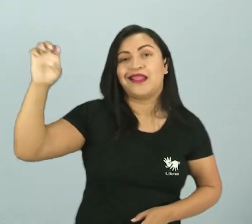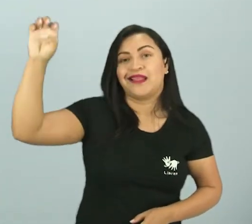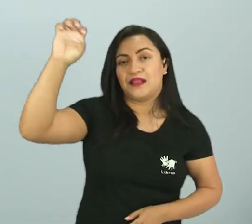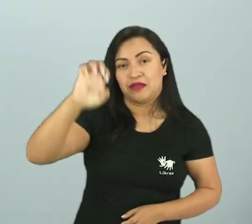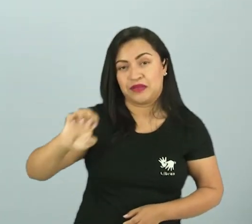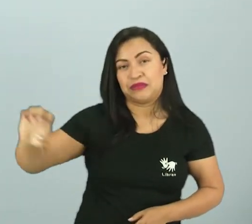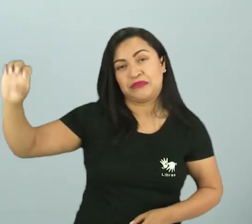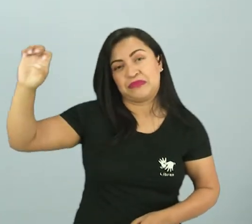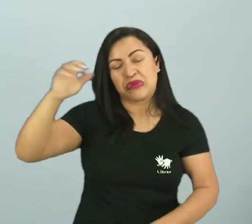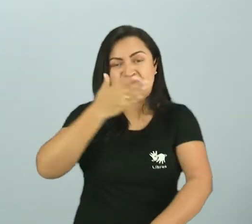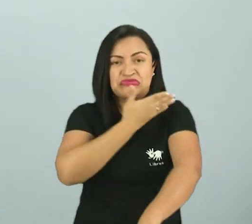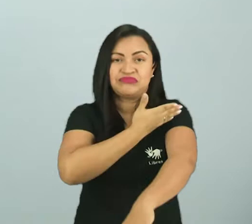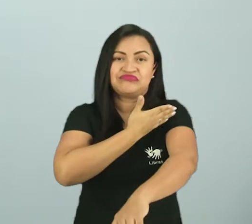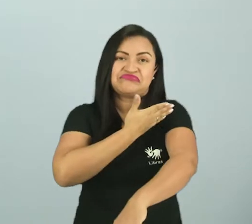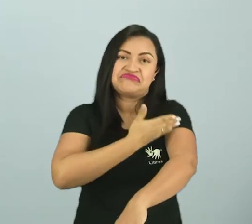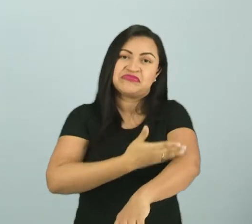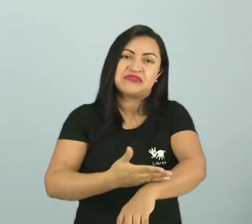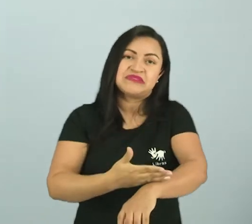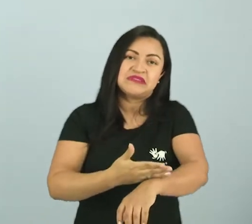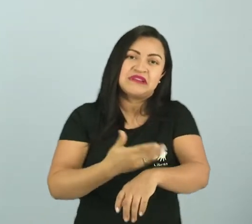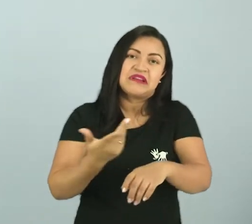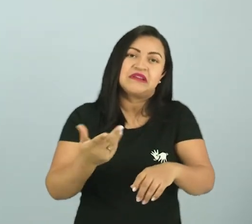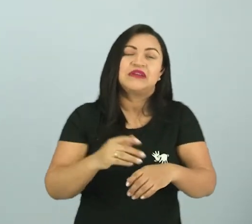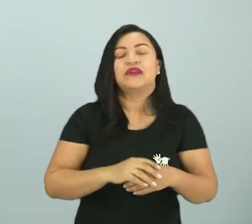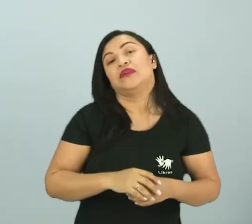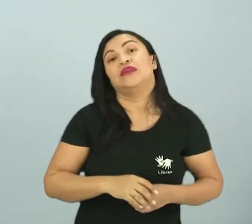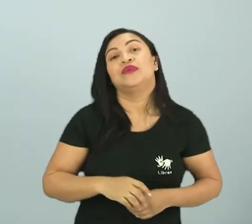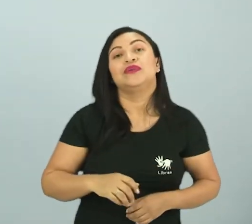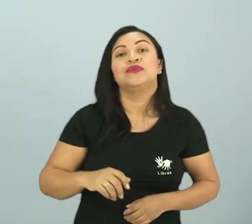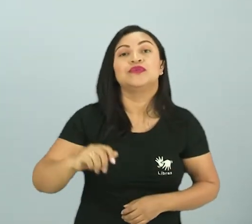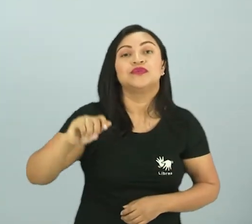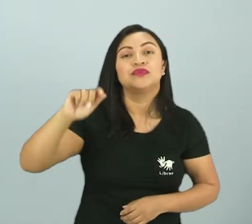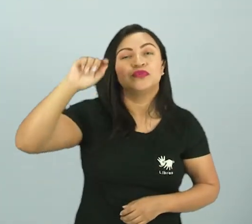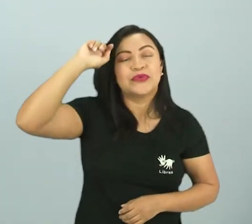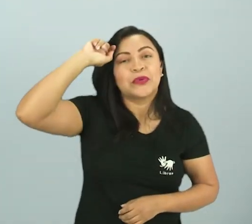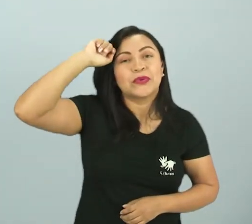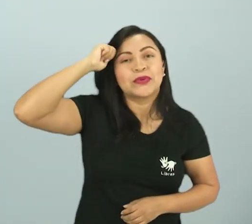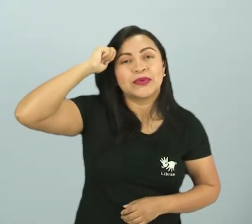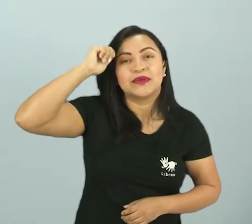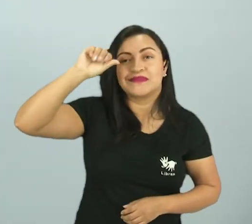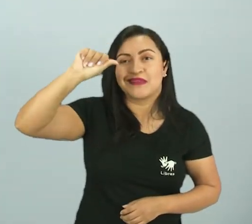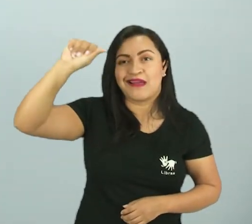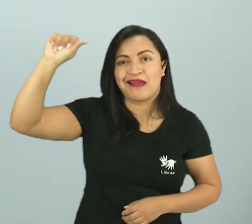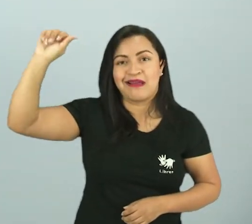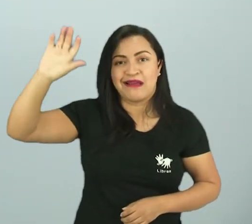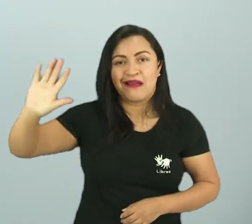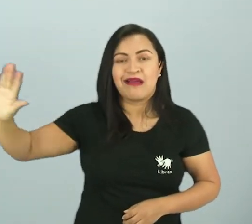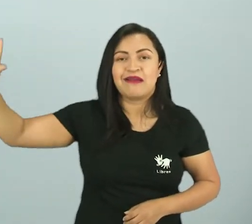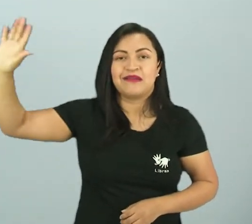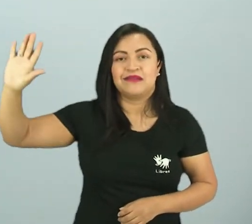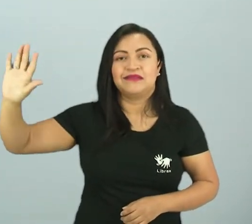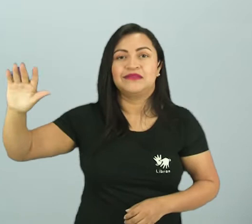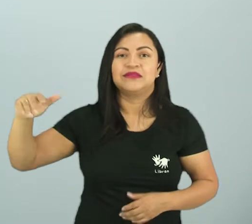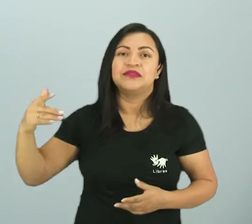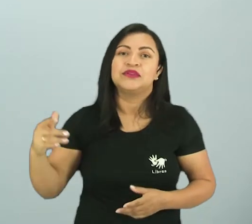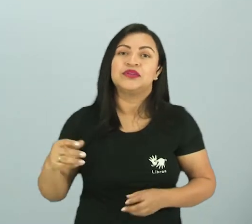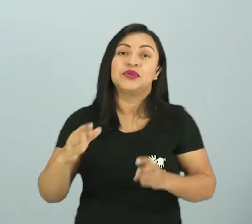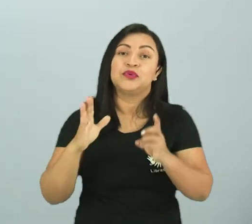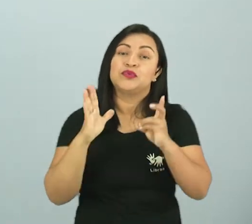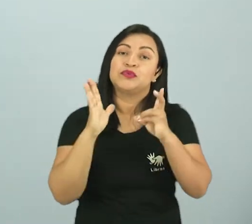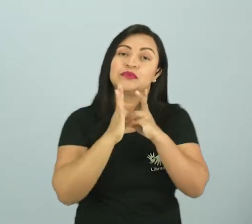brancos, os pretos, os negros que vieram da África e os nossos povos nativos, que aqui já